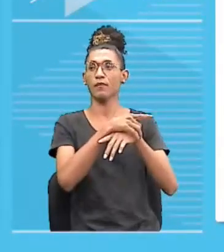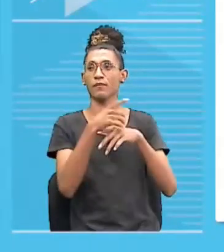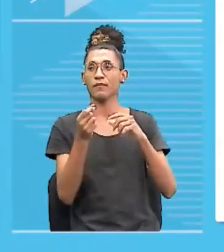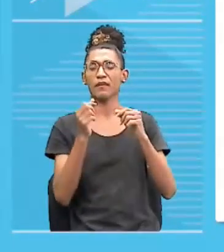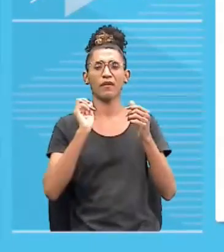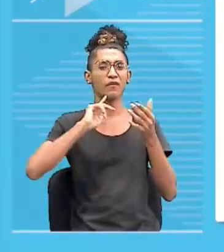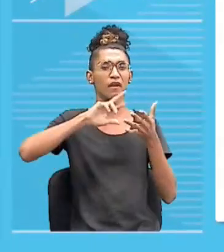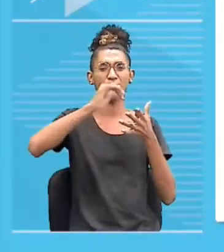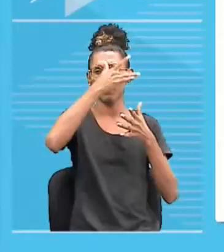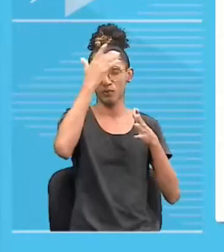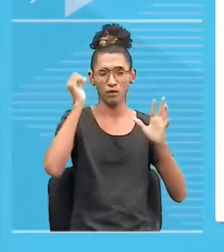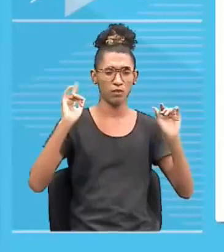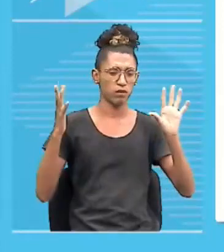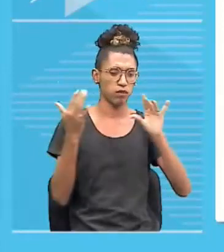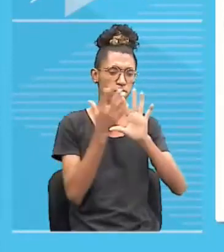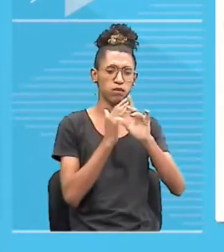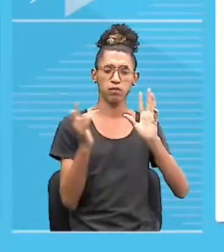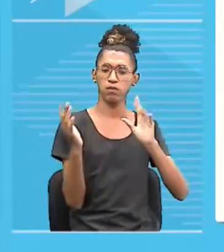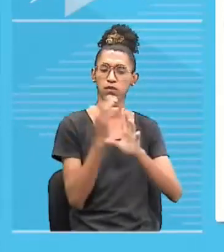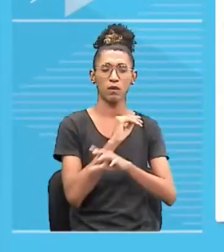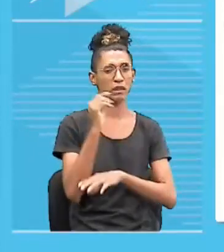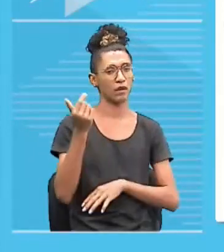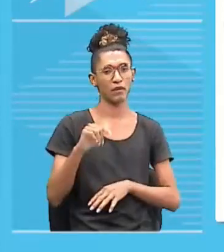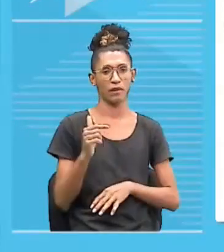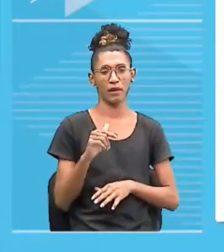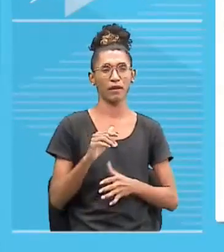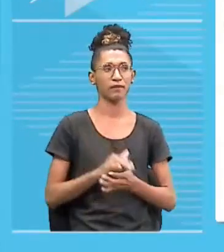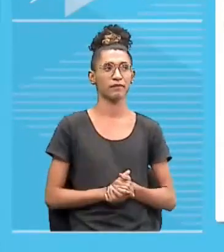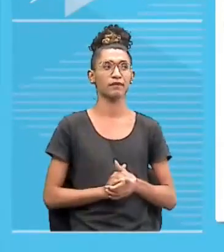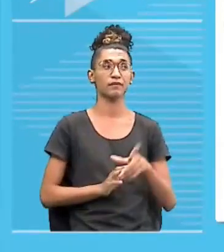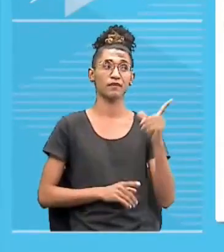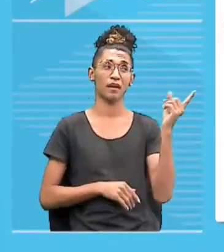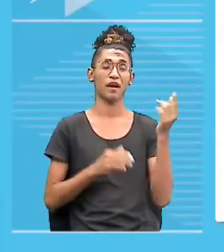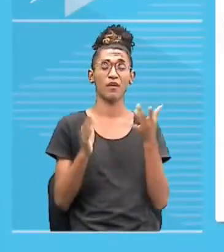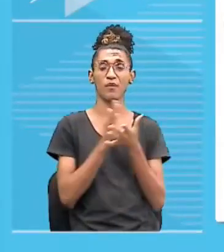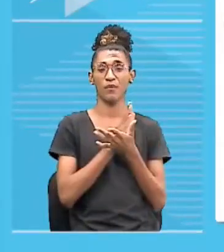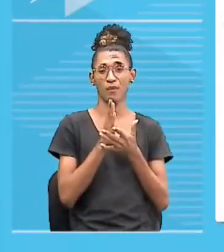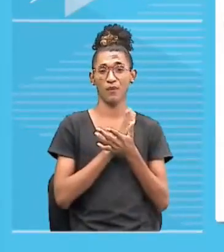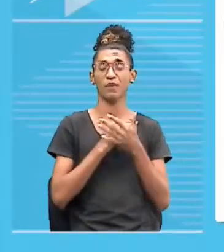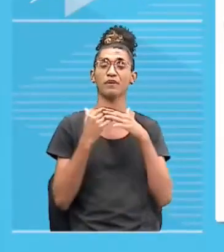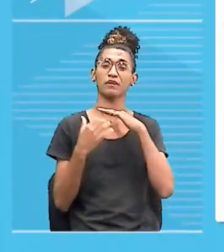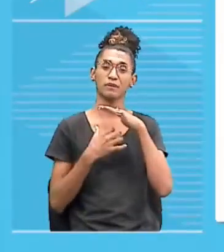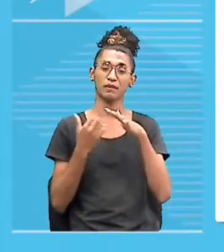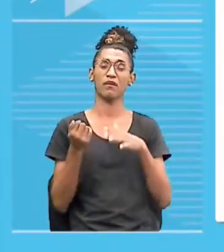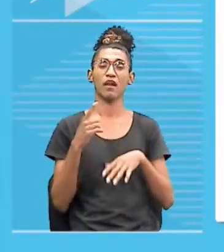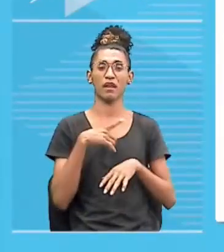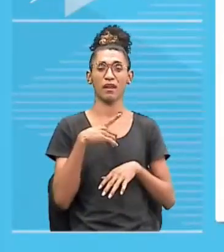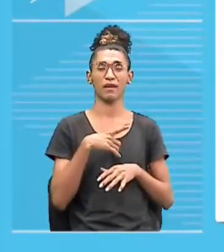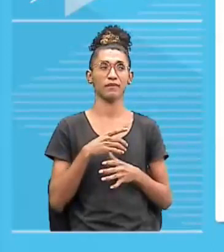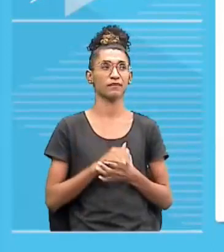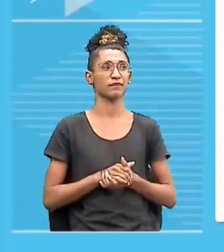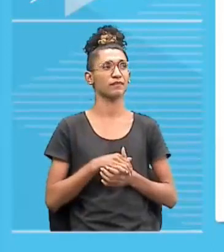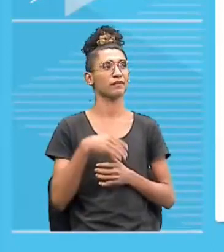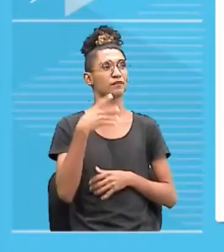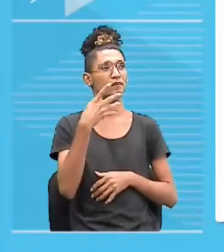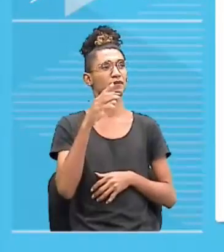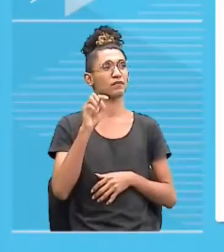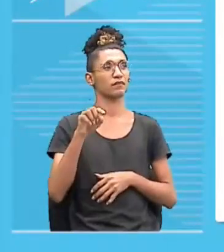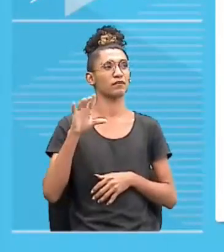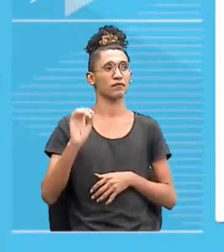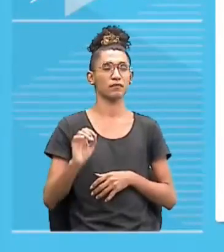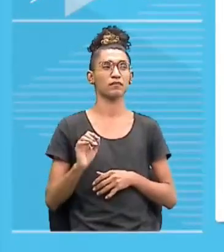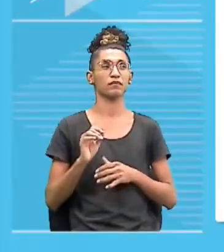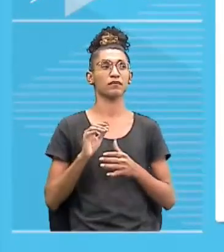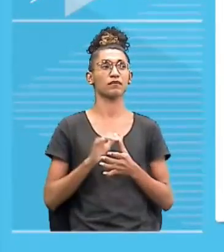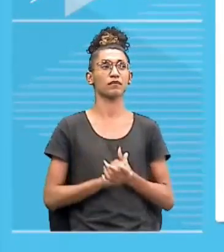gente das fábricas. Isso daqui já é uma realidade para muitas empresas, né? A indústria 4.0 será